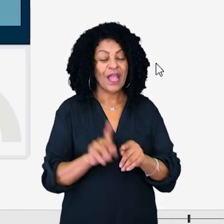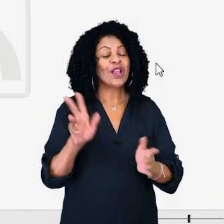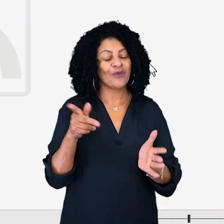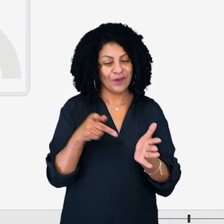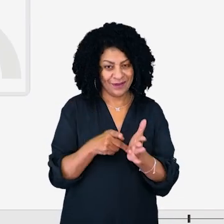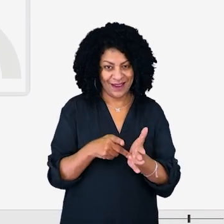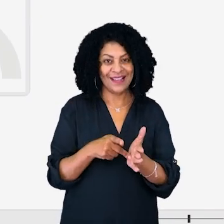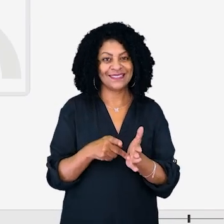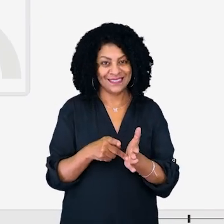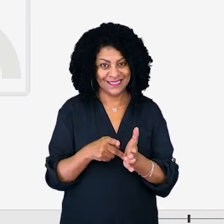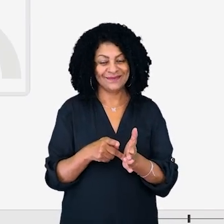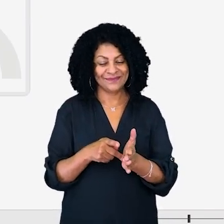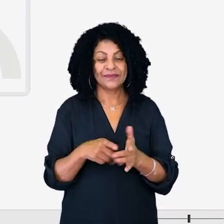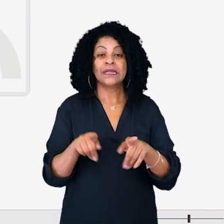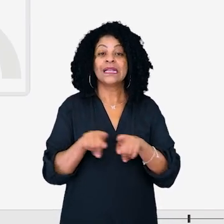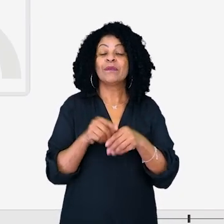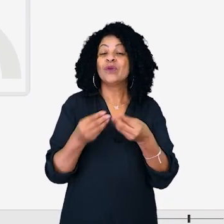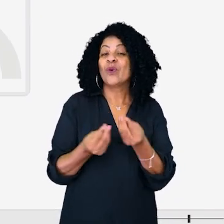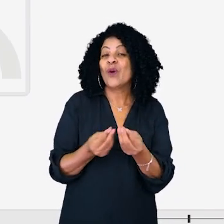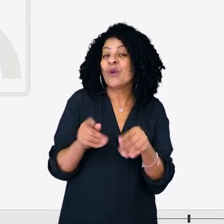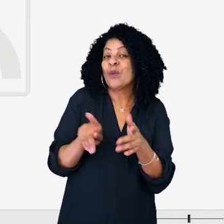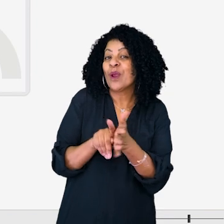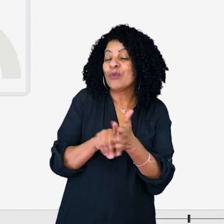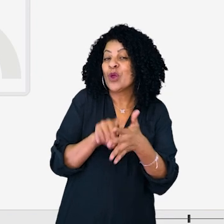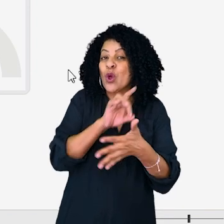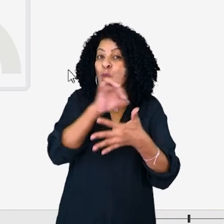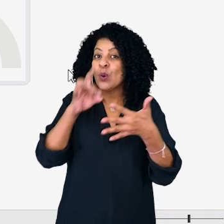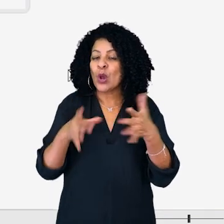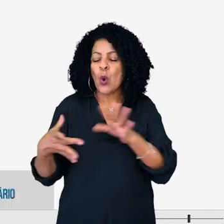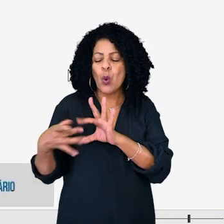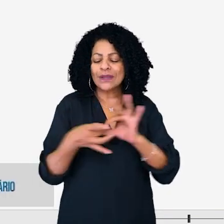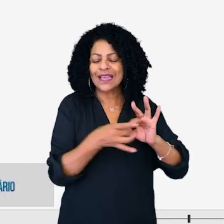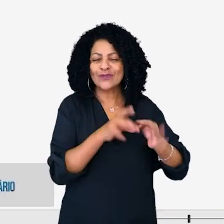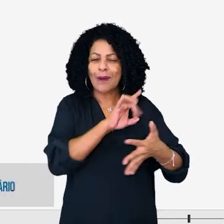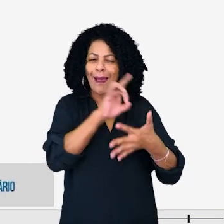da realidade que efetivamente está sendo vivenciada em cada contexto.